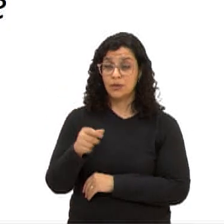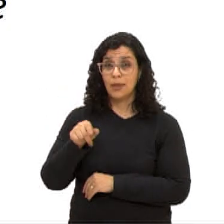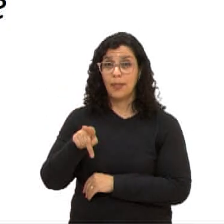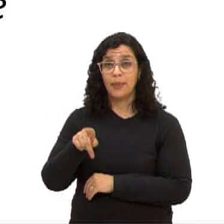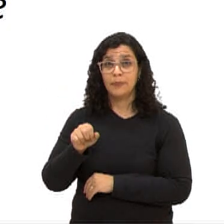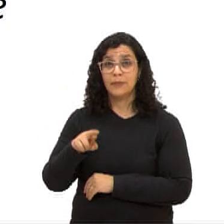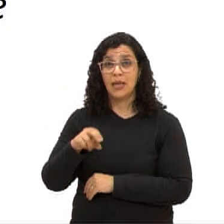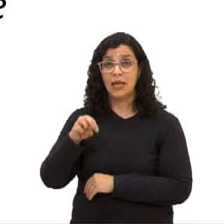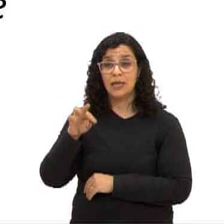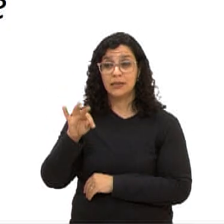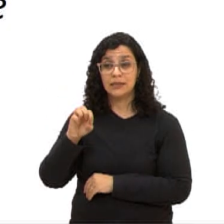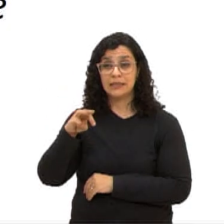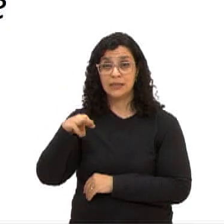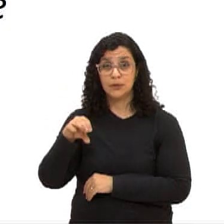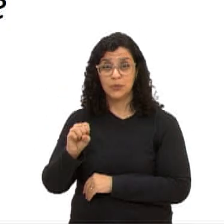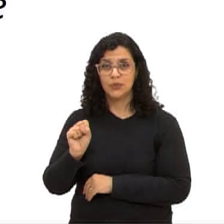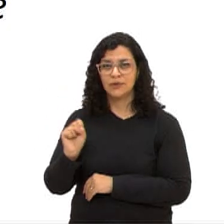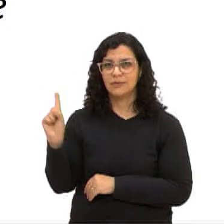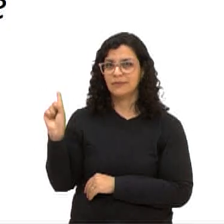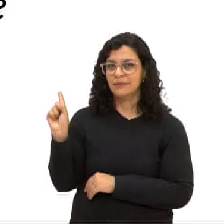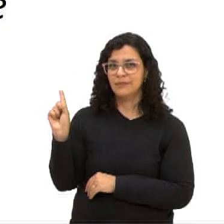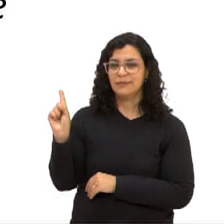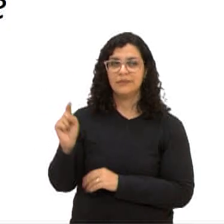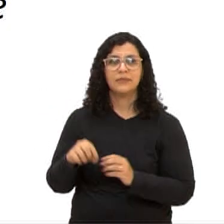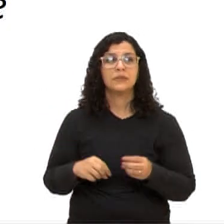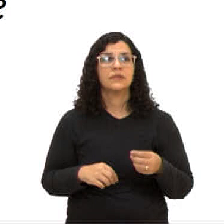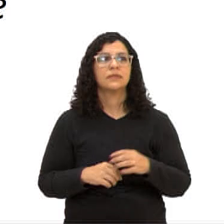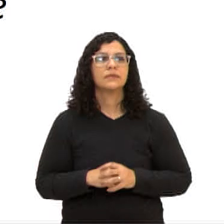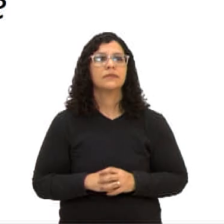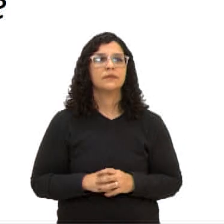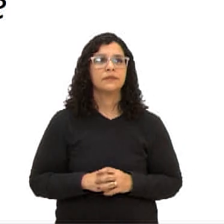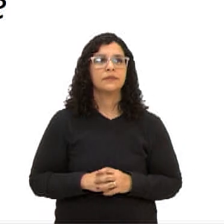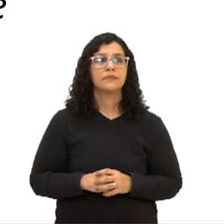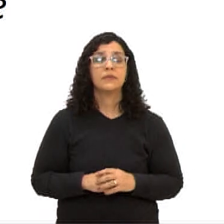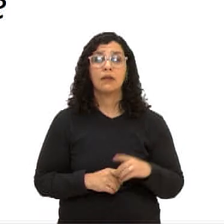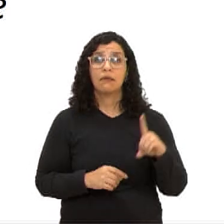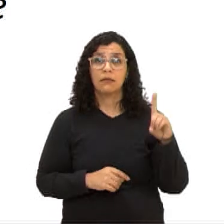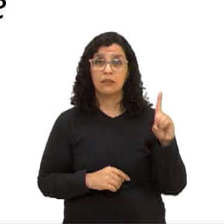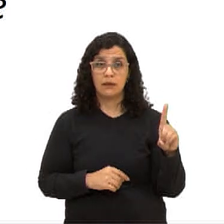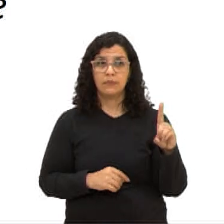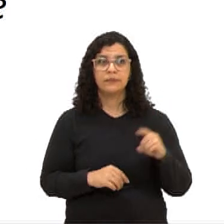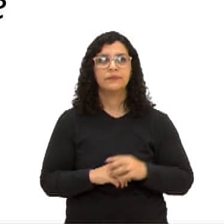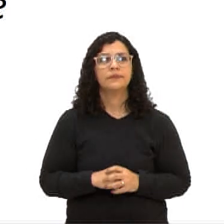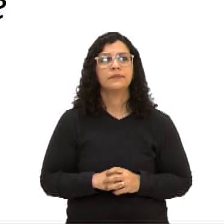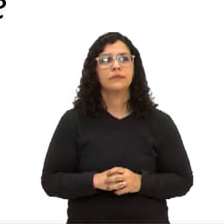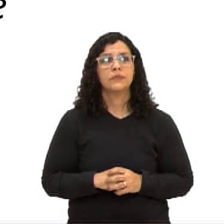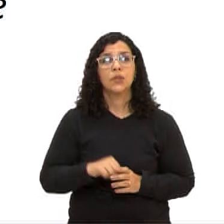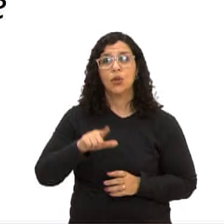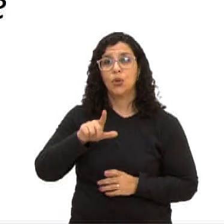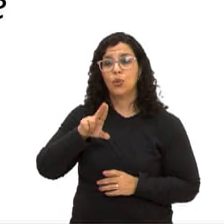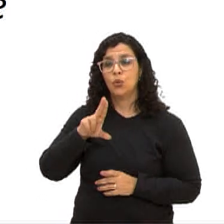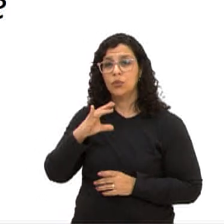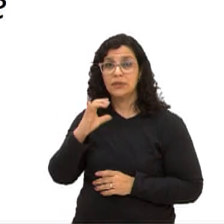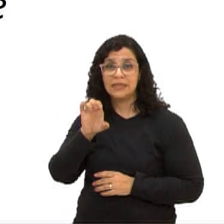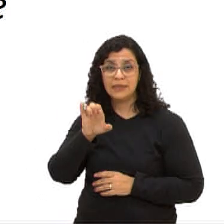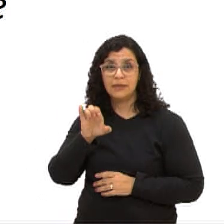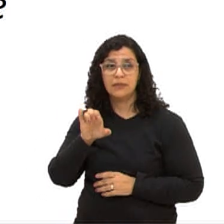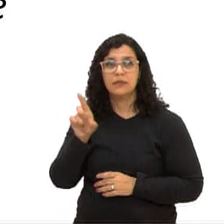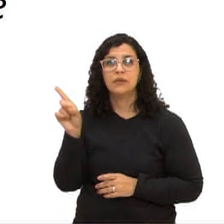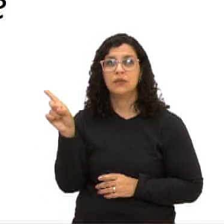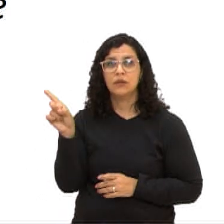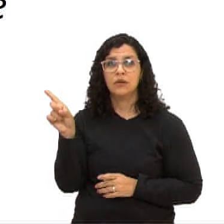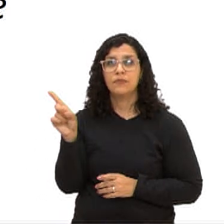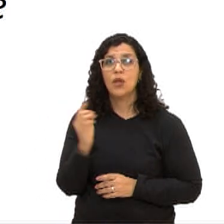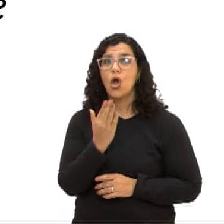então partimos. Lucas e eu partimos no trem das 8 da noite. E lá de Lucy, o